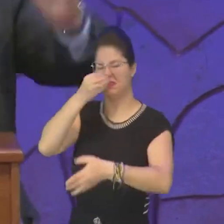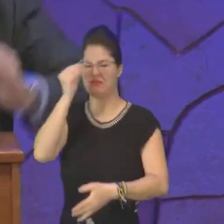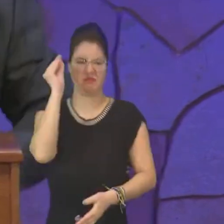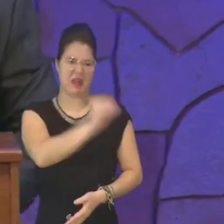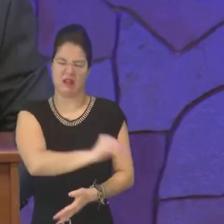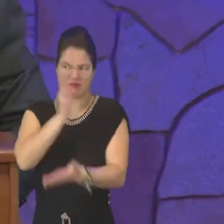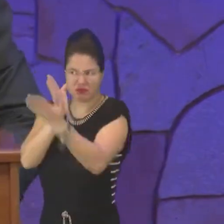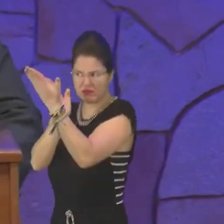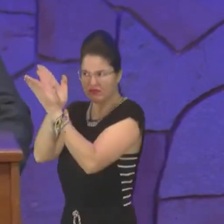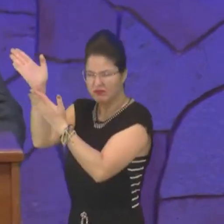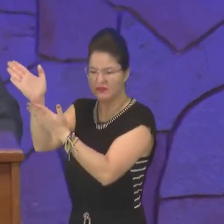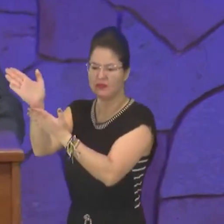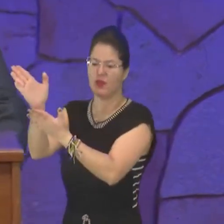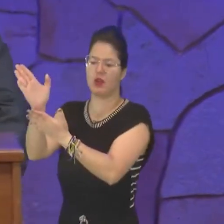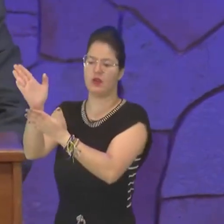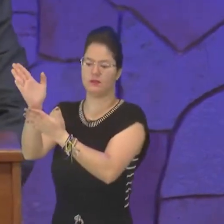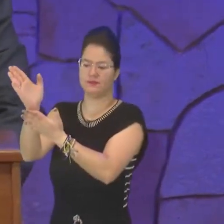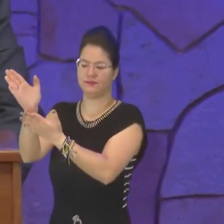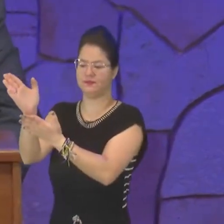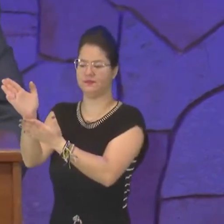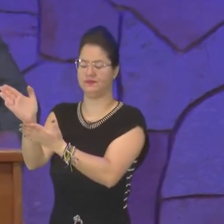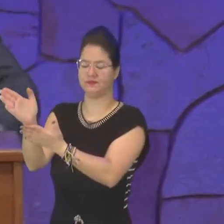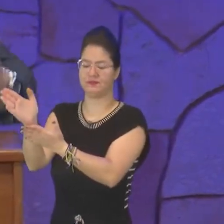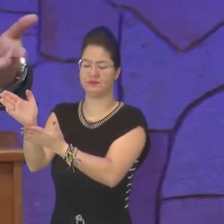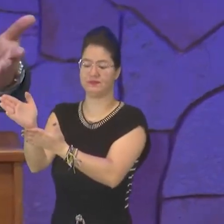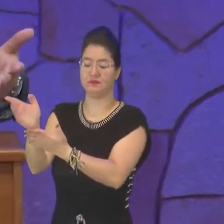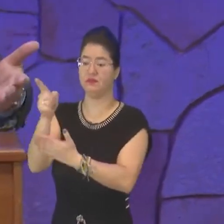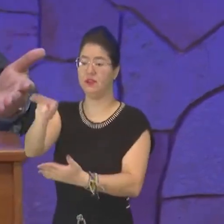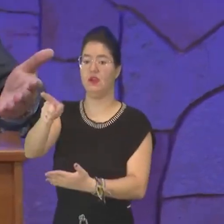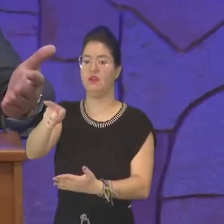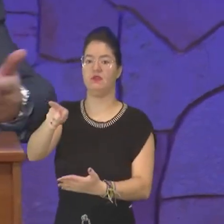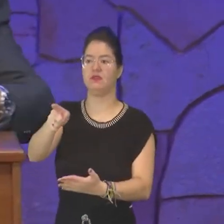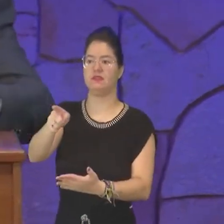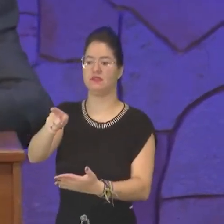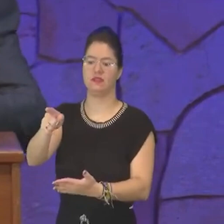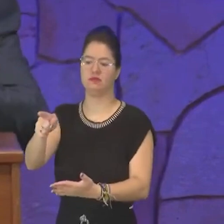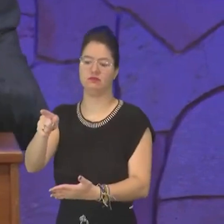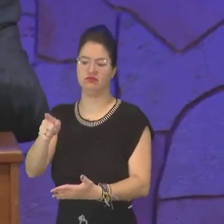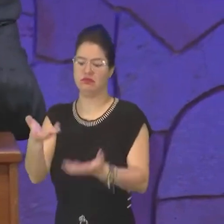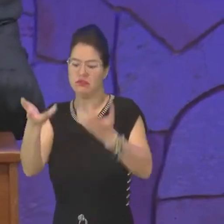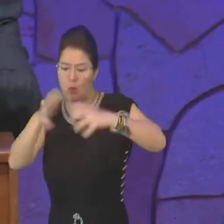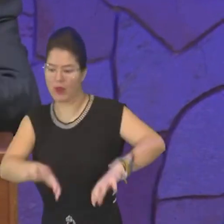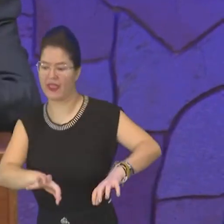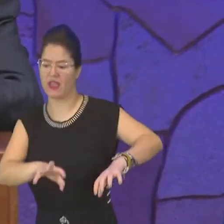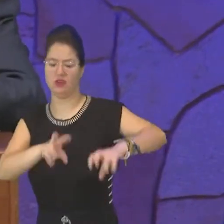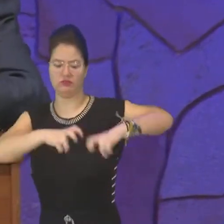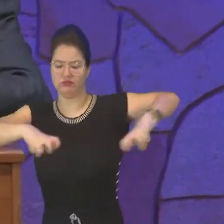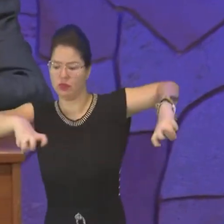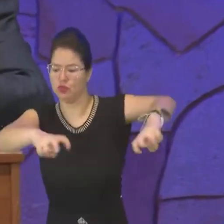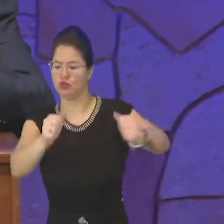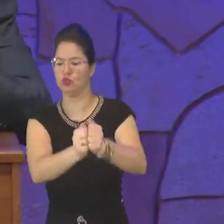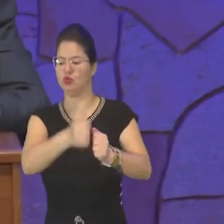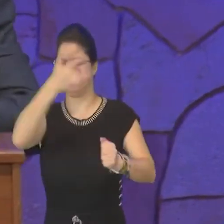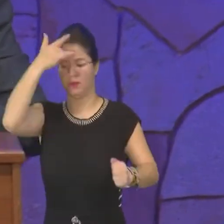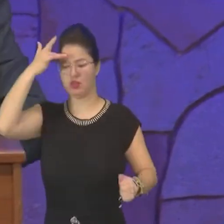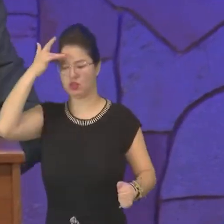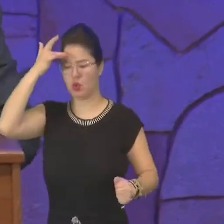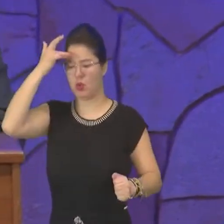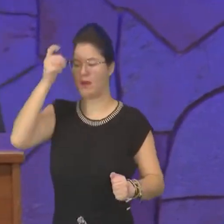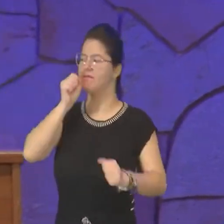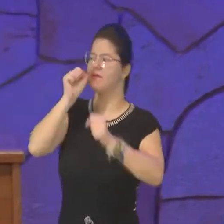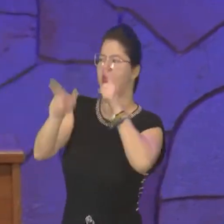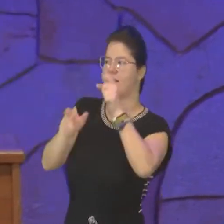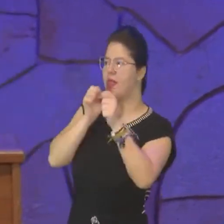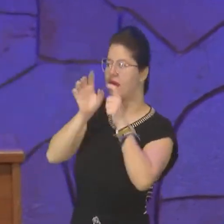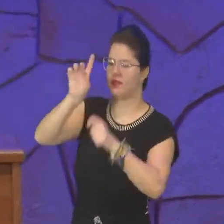numa confraternização de final de ano, ou de início do ano. Você não se detém no caminho dos pecadores e nem se assenta na roda